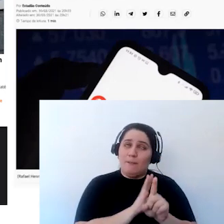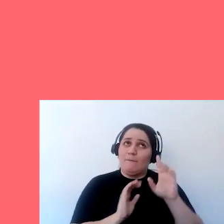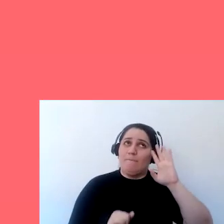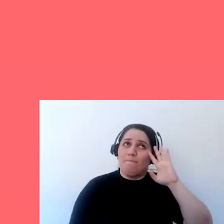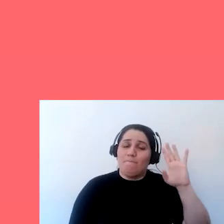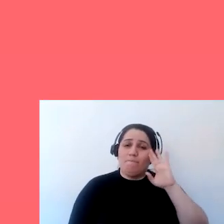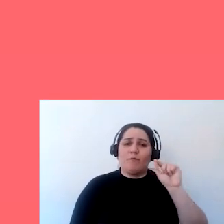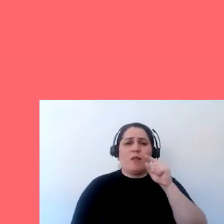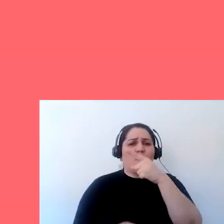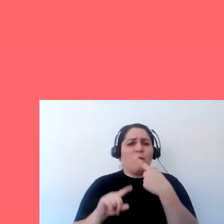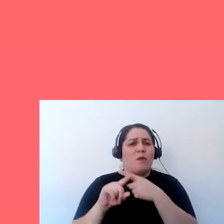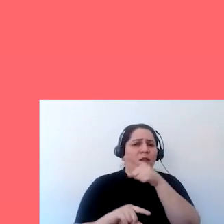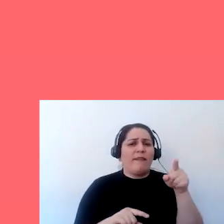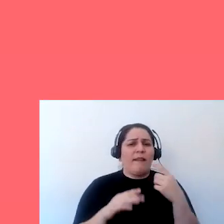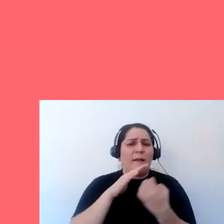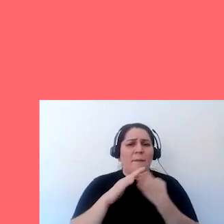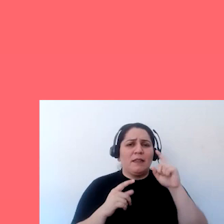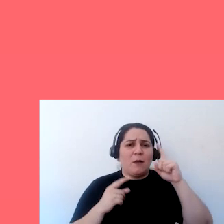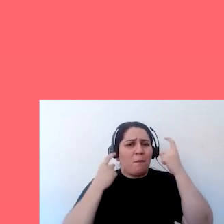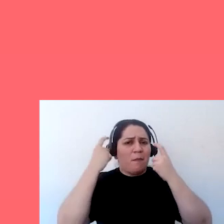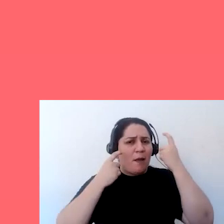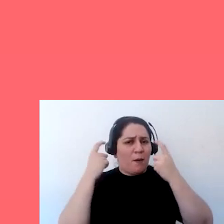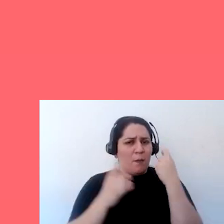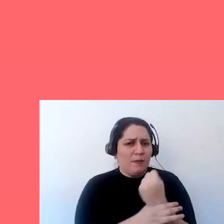que essas empresas falham em pensar em segurança?